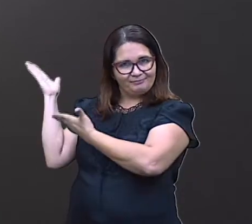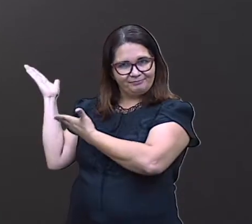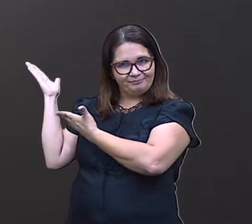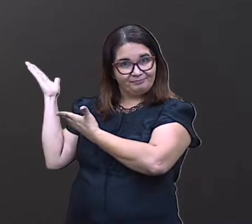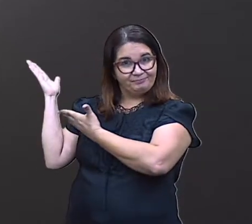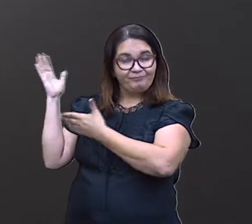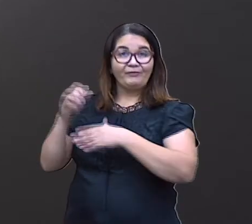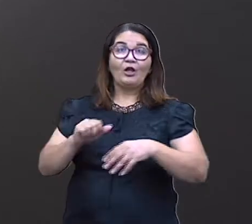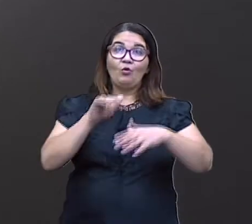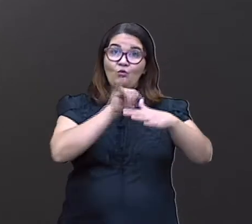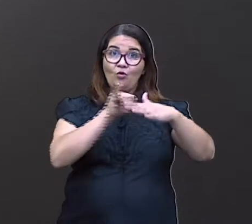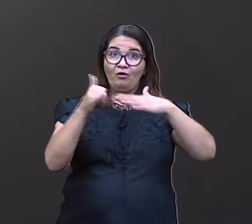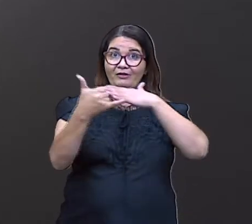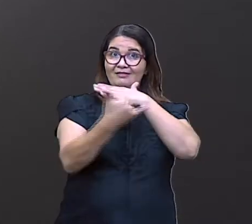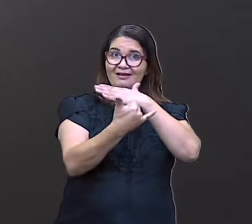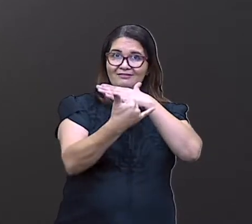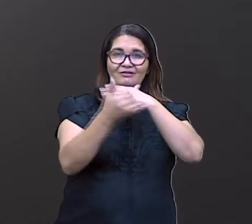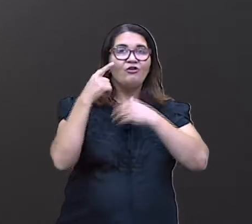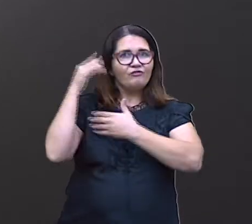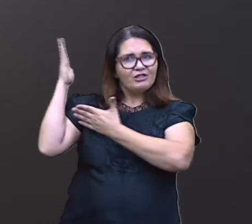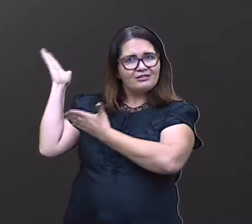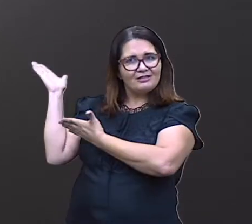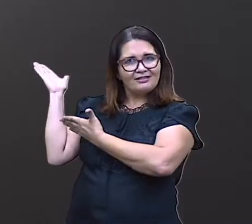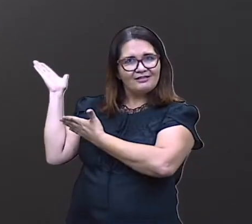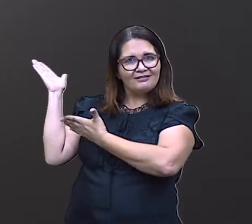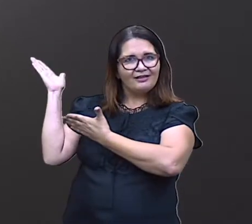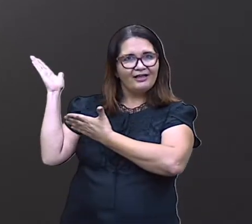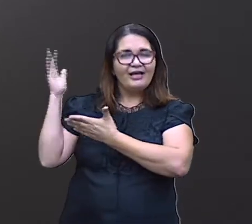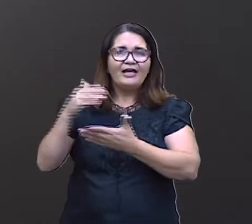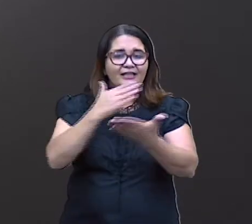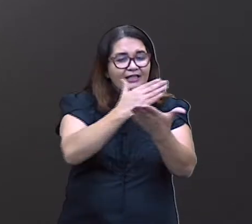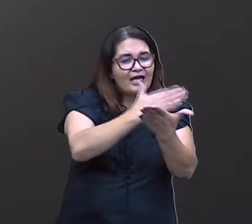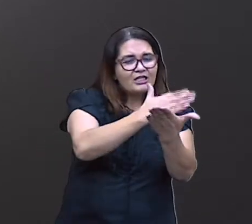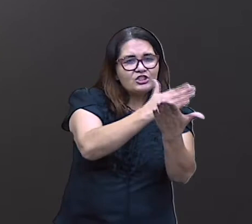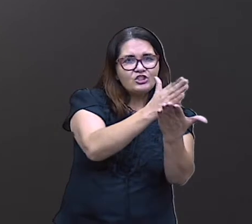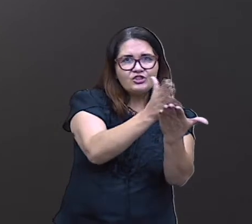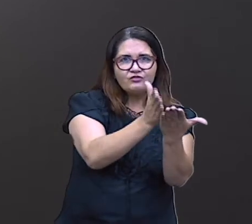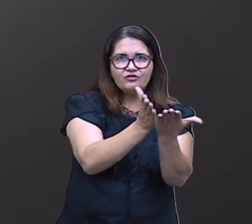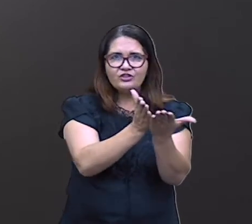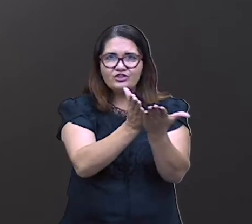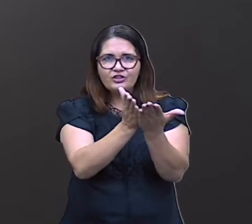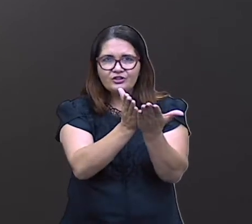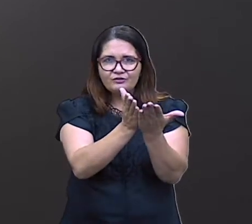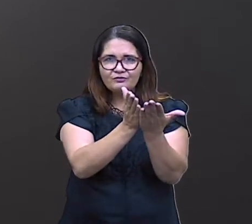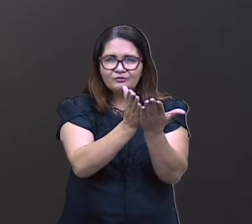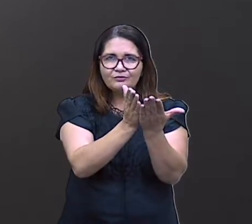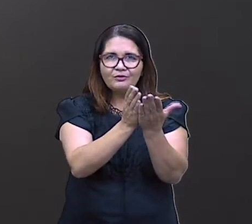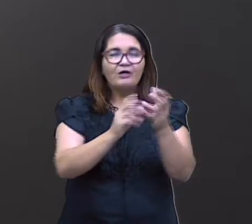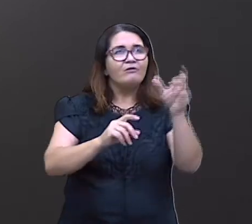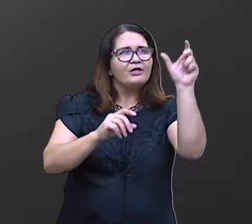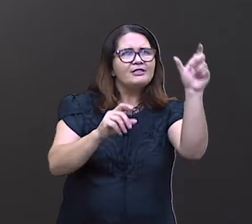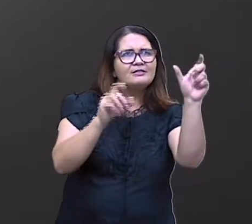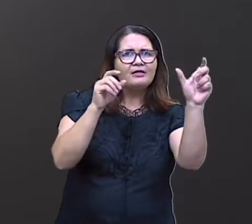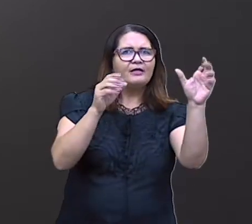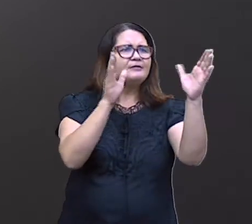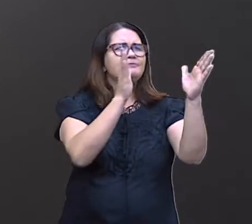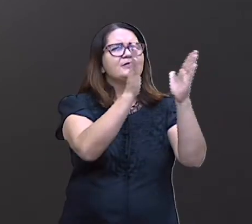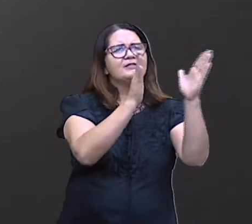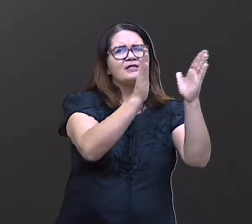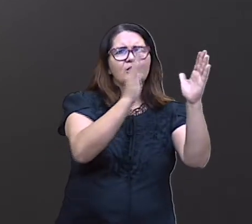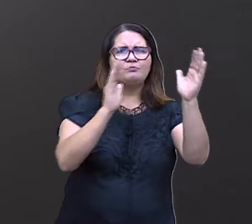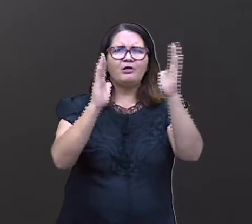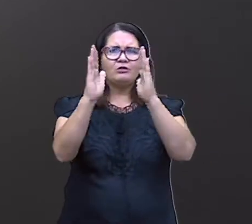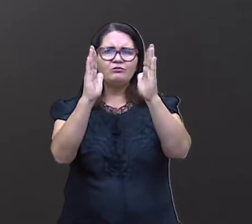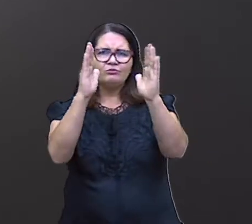gostaram? Script. E o roteiro deve estar dividido, pessoal, em cenas e conter as indicações de ações e